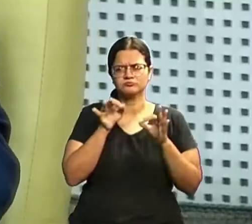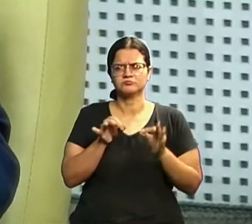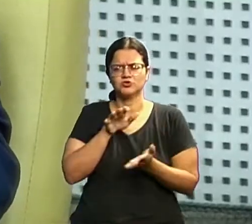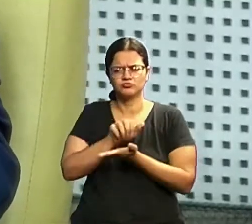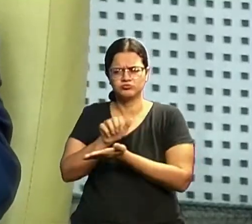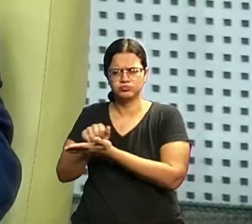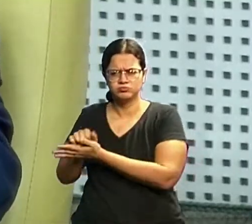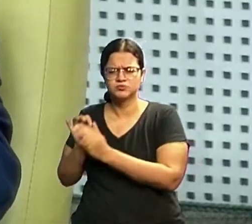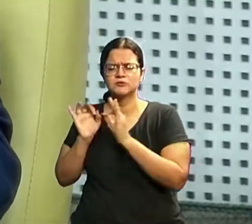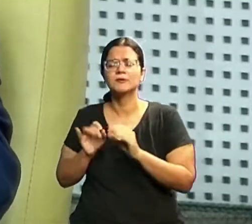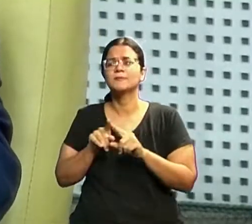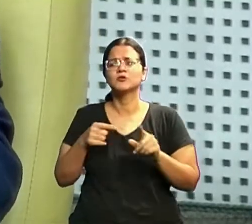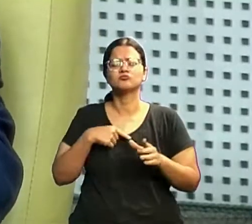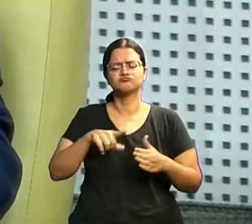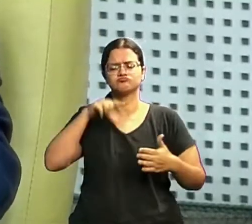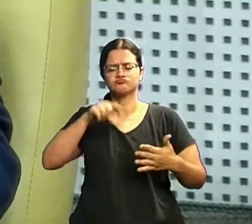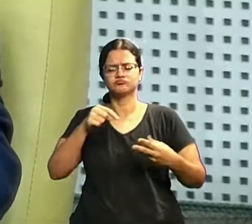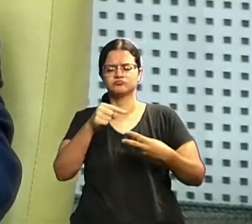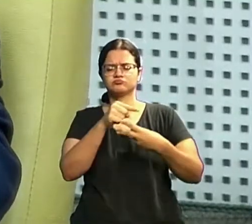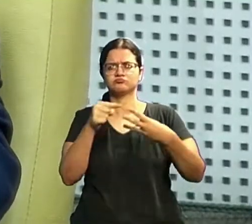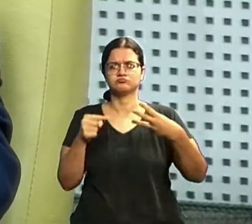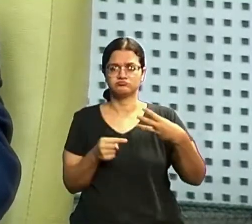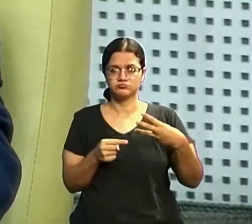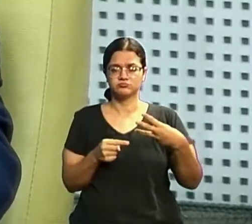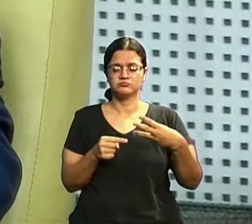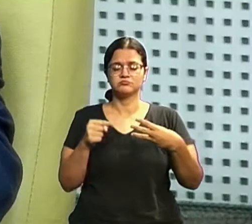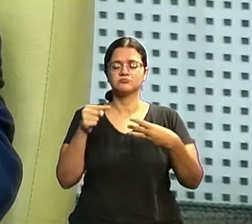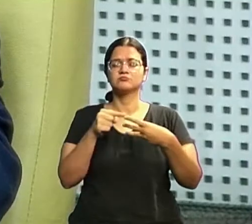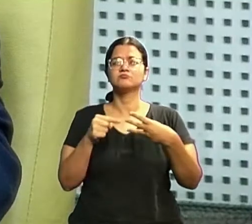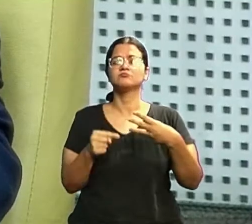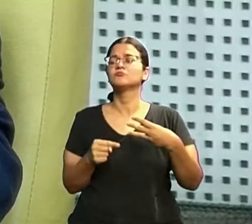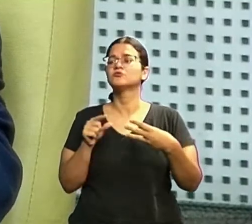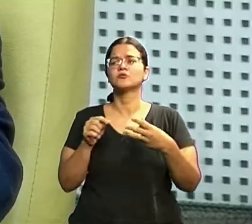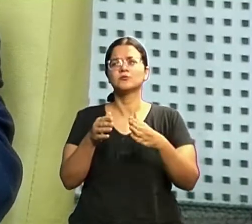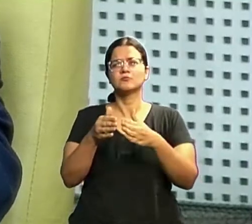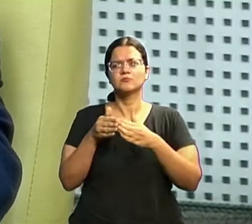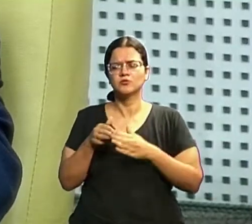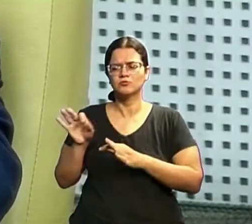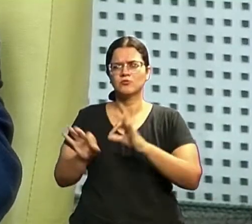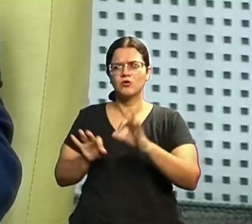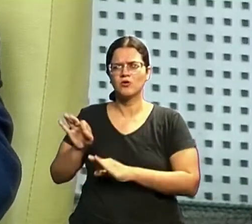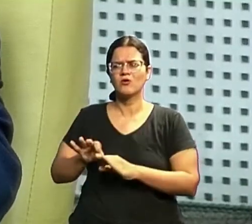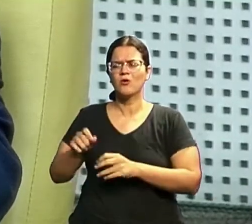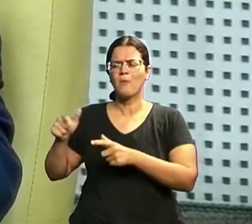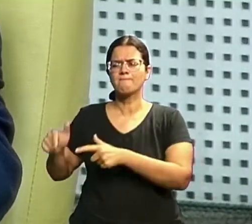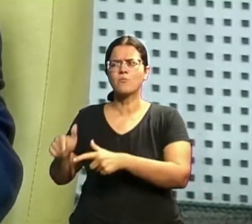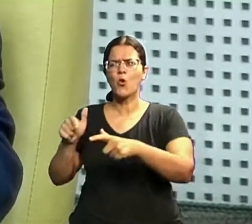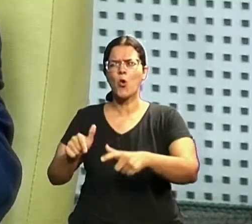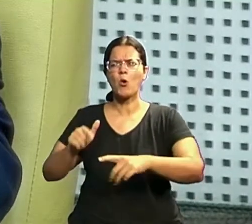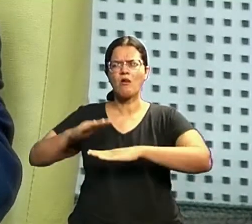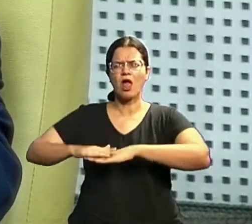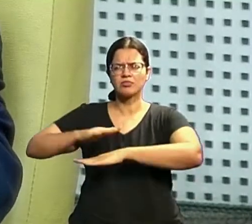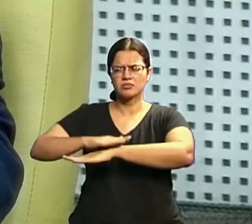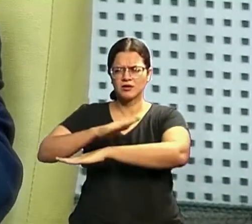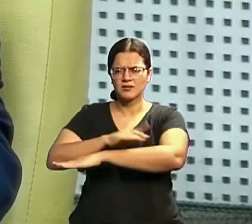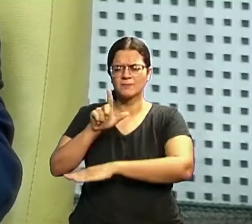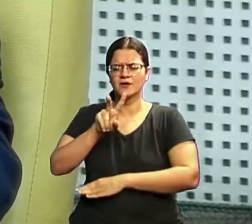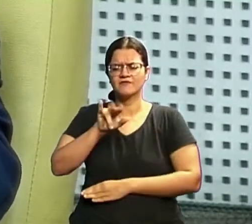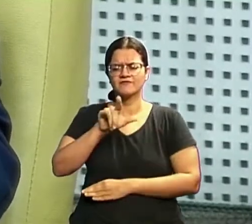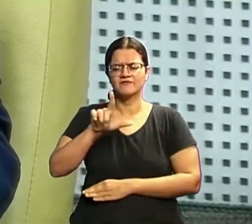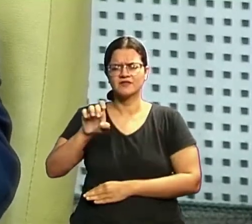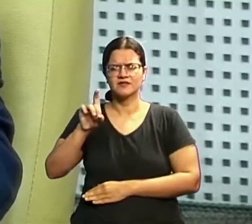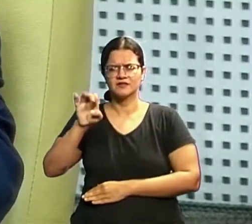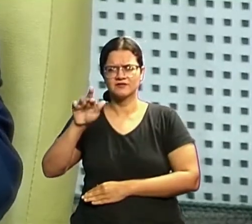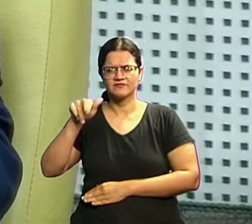formalizados, mas quero destacar três, solicitando a operação Tapa Buraco, do residencial Ville de